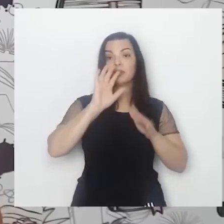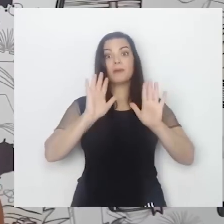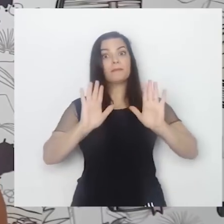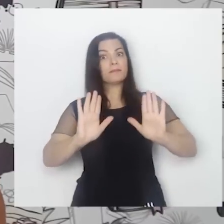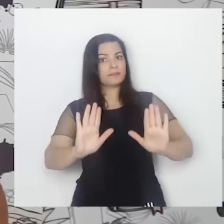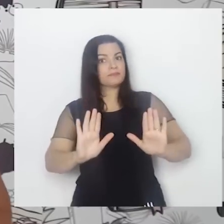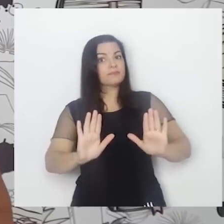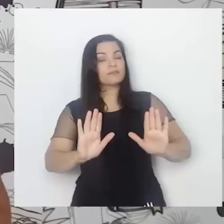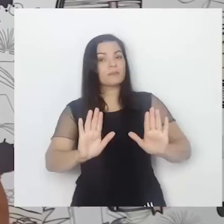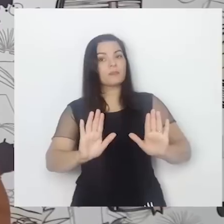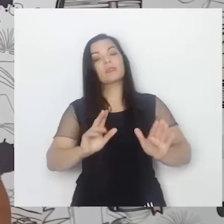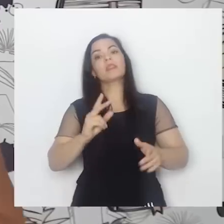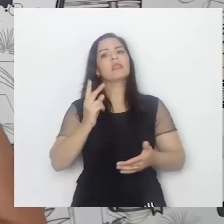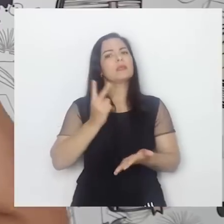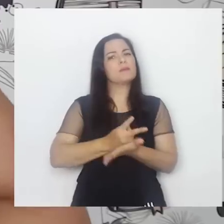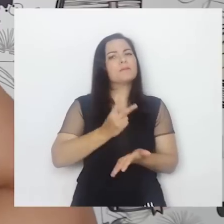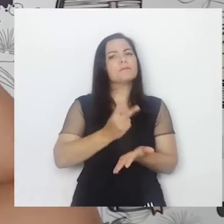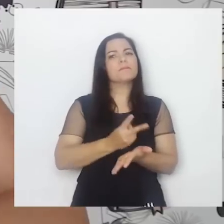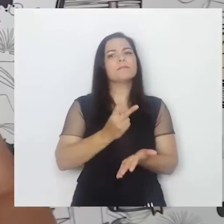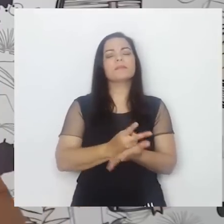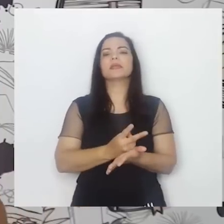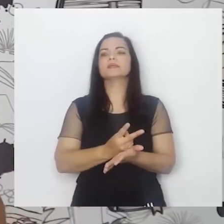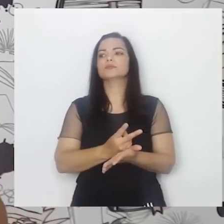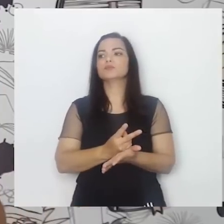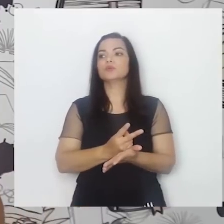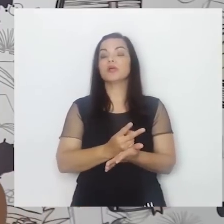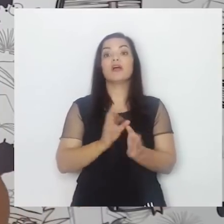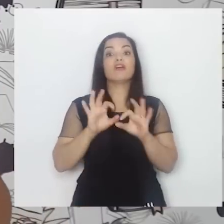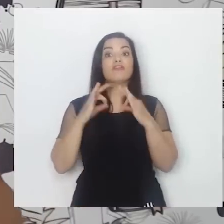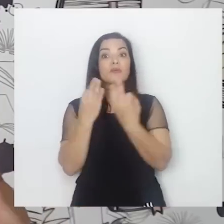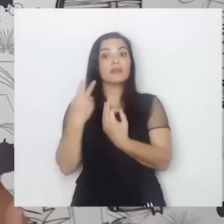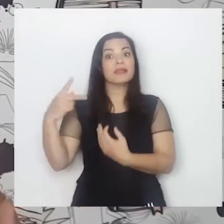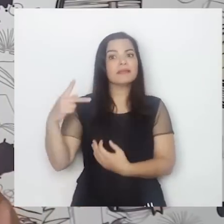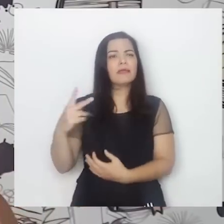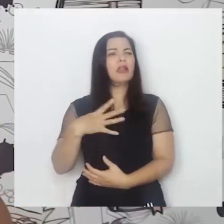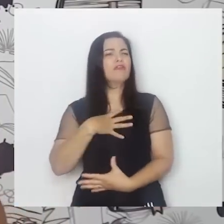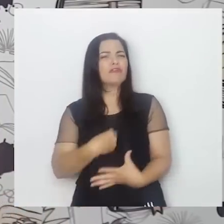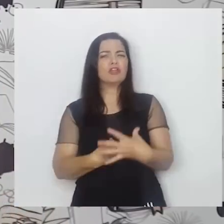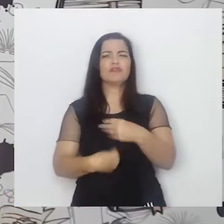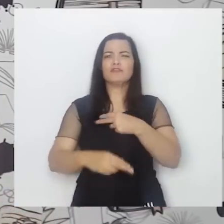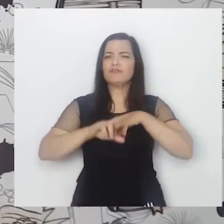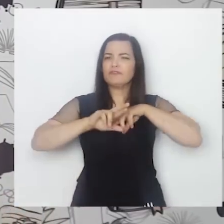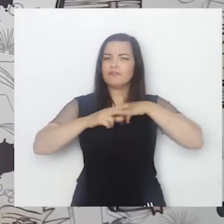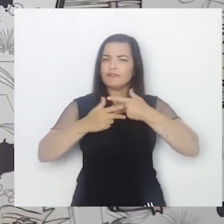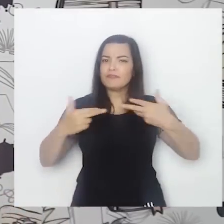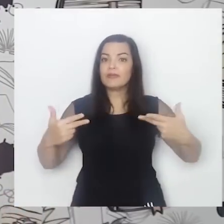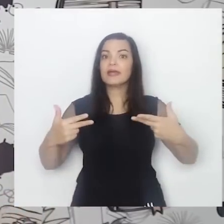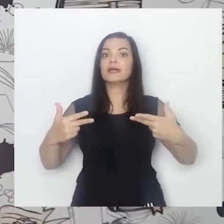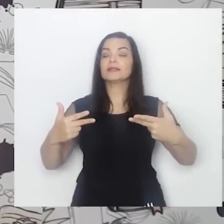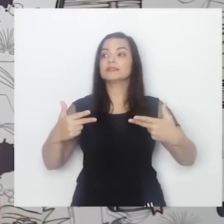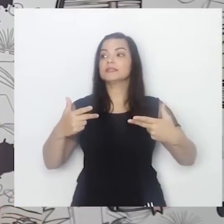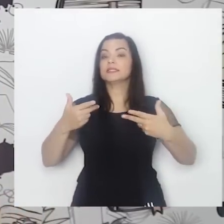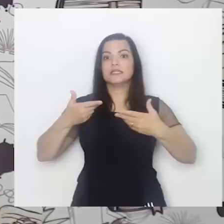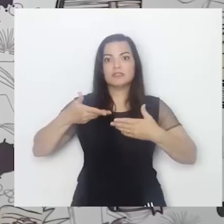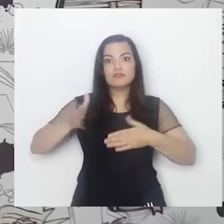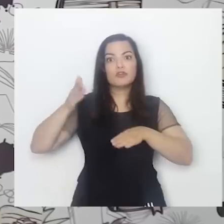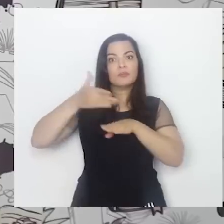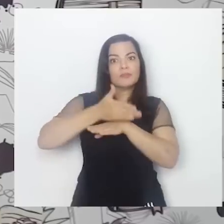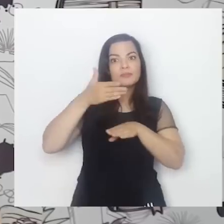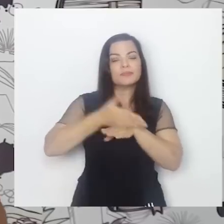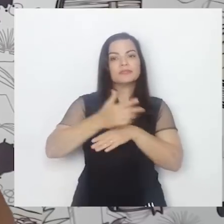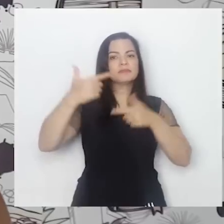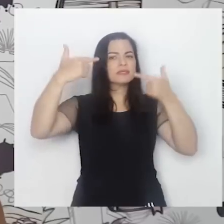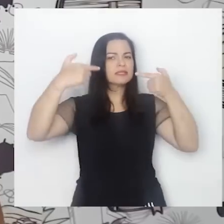mesmo com todos os filhos e todos os parentes que ela tinha, muitos parentes alistados na Guerra do